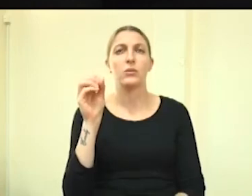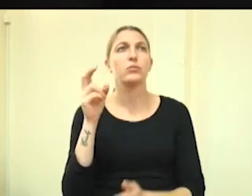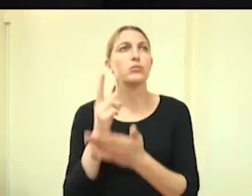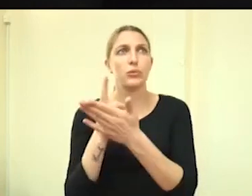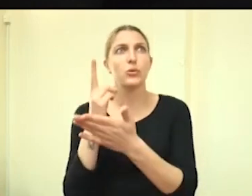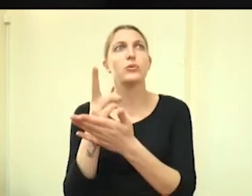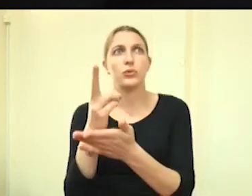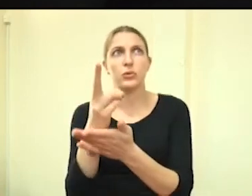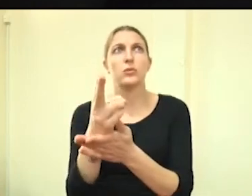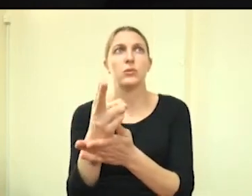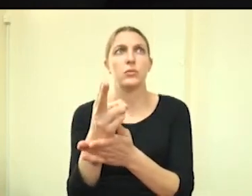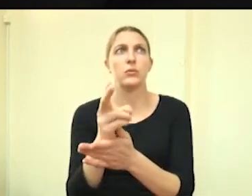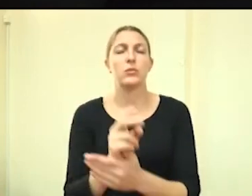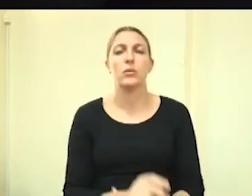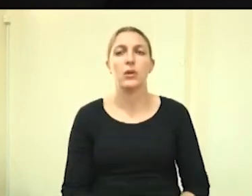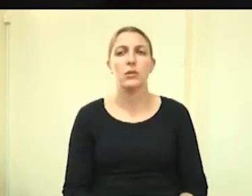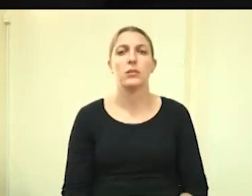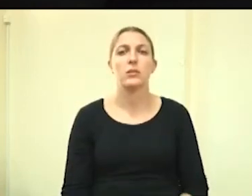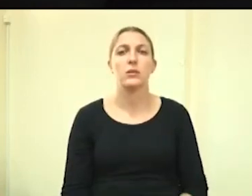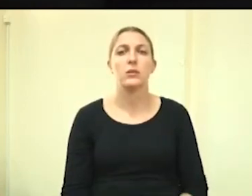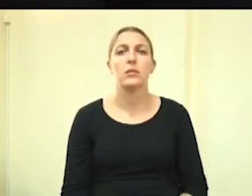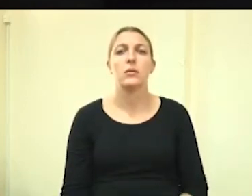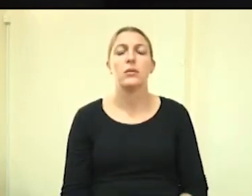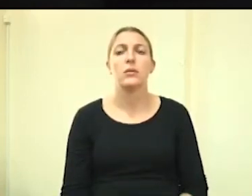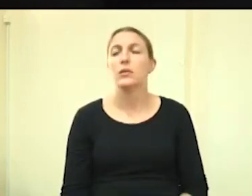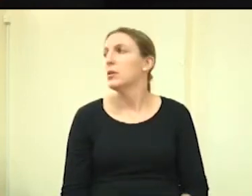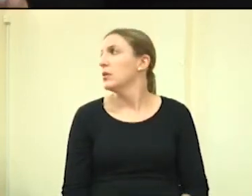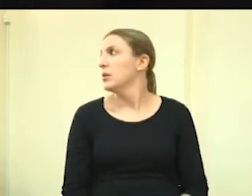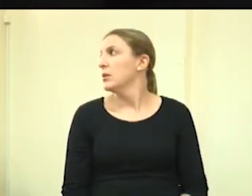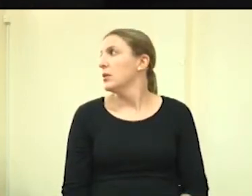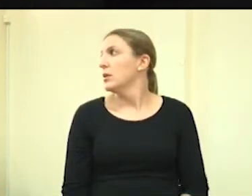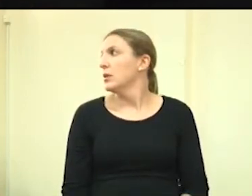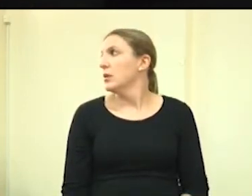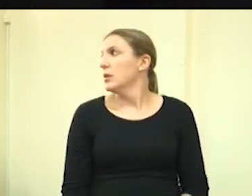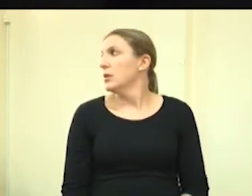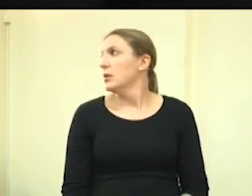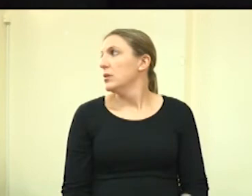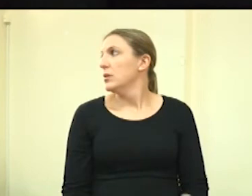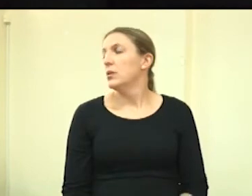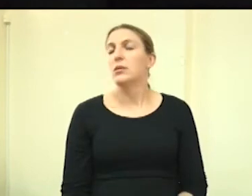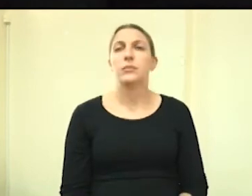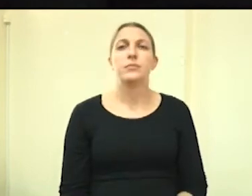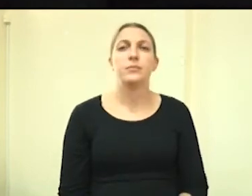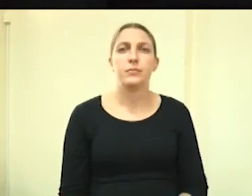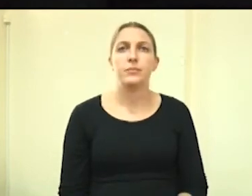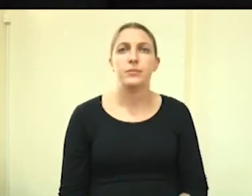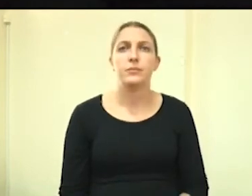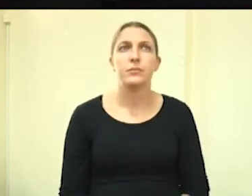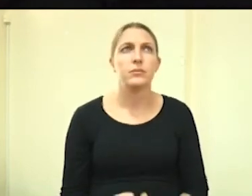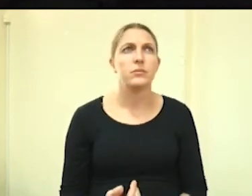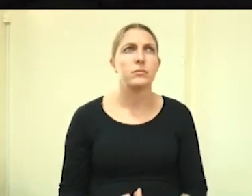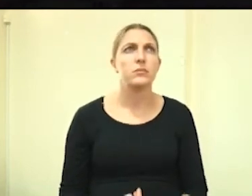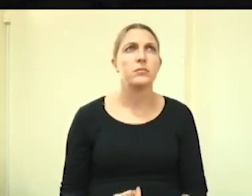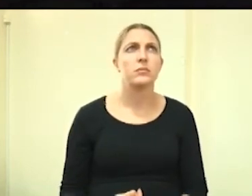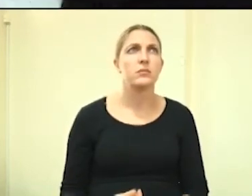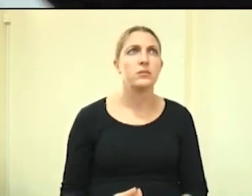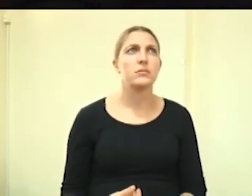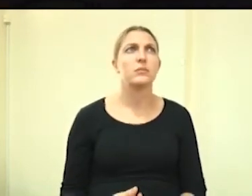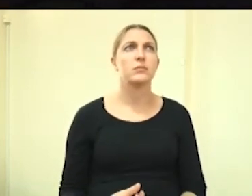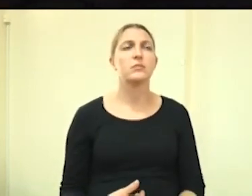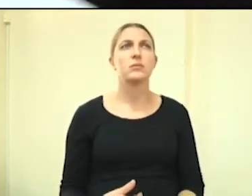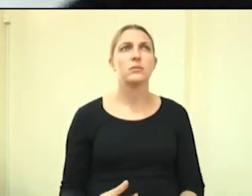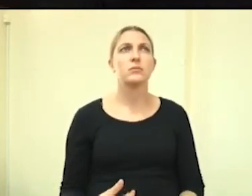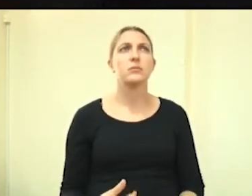mantido pela minoria, não, mas por não ter alcançado a maioria absoluta na votação.